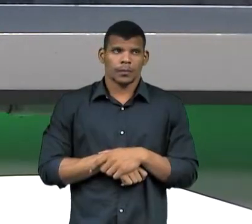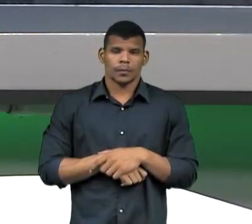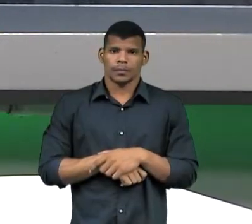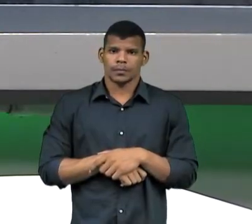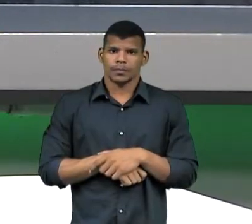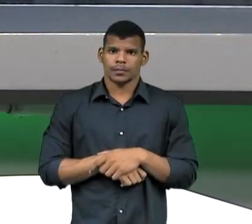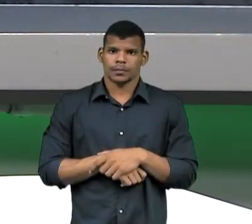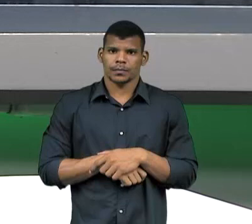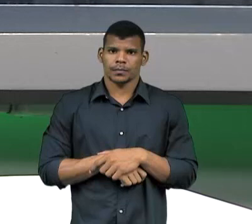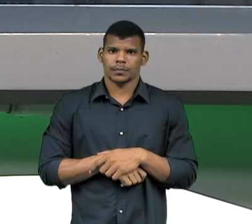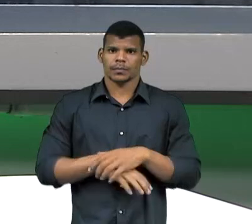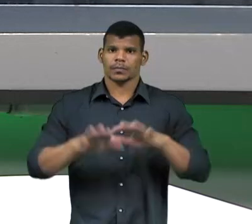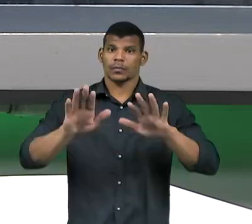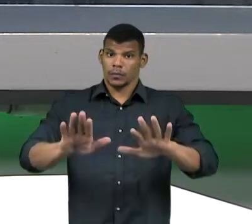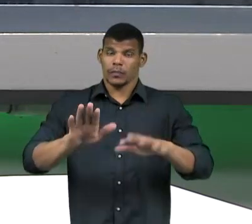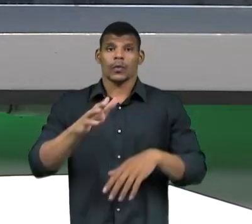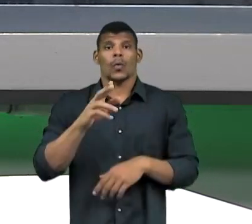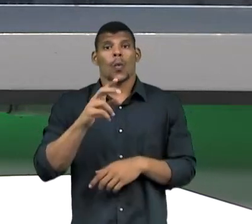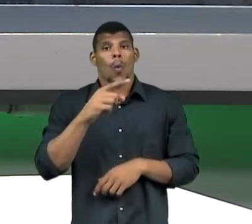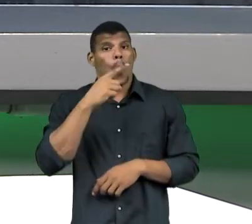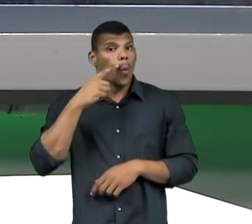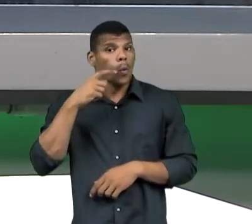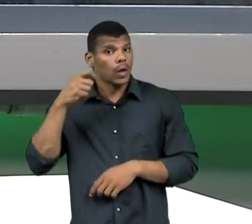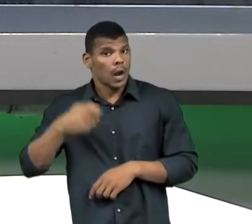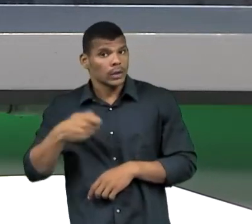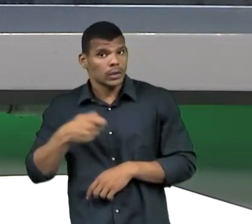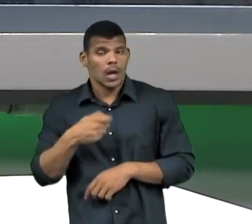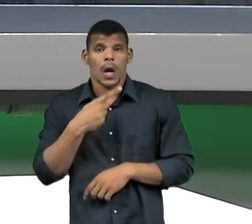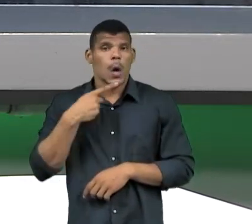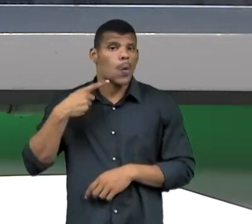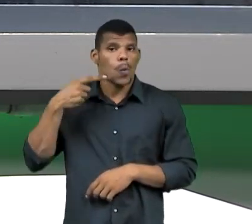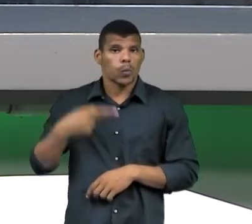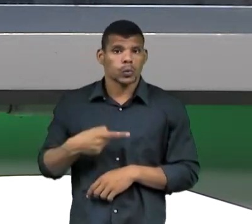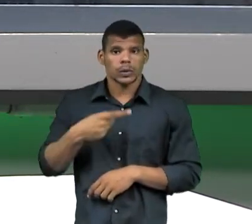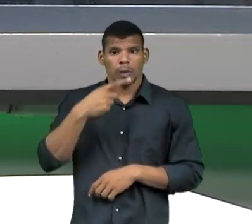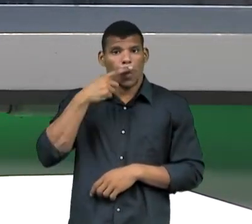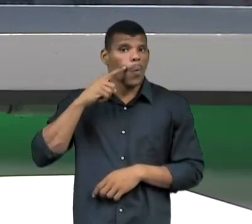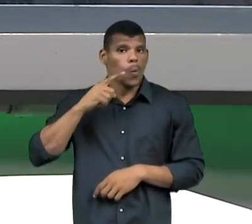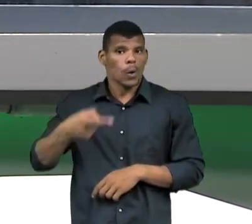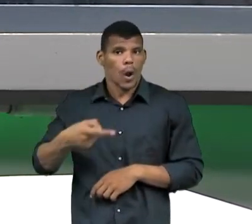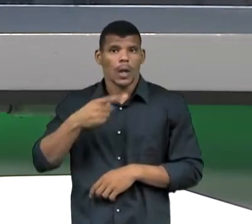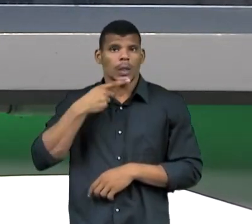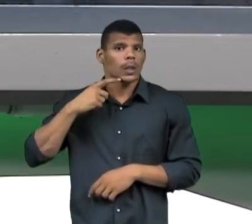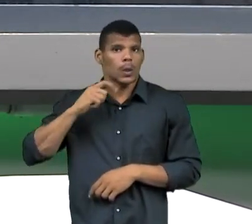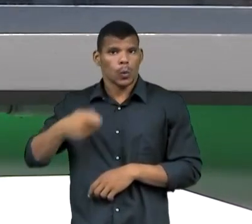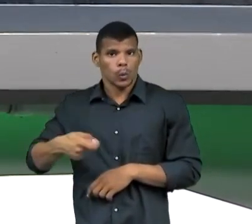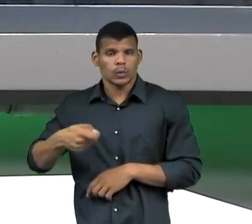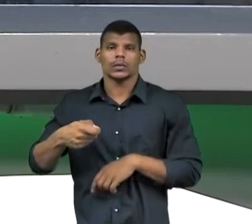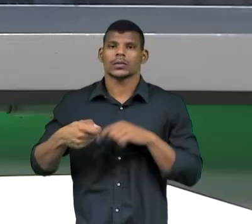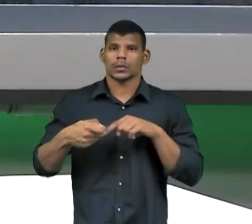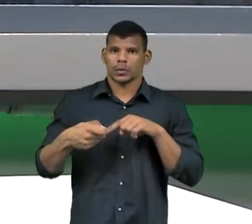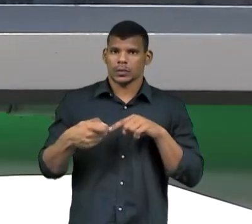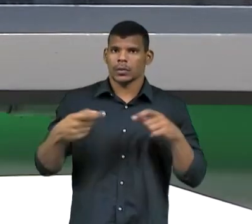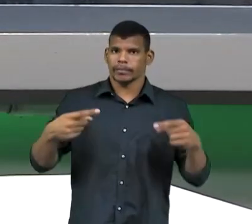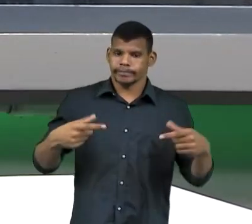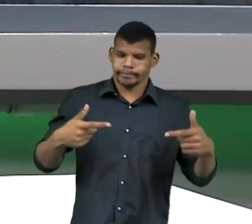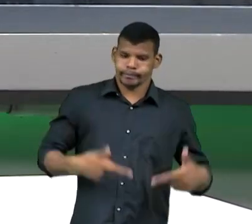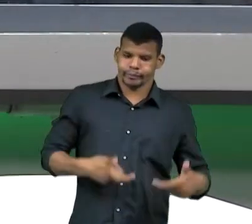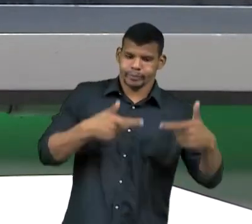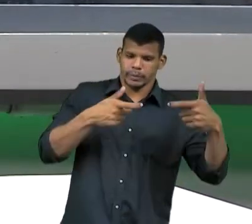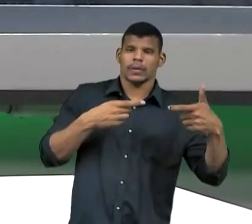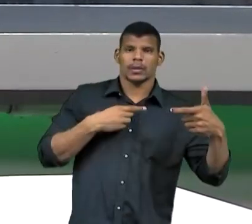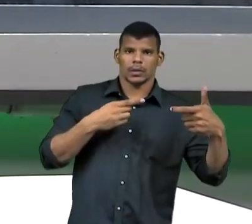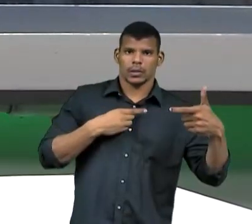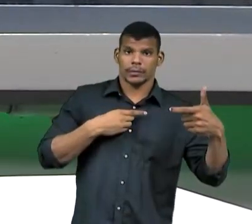A guerra entre a Ucrânia e a Rússia chama a atenção para além dos conflitos armados. Os ataques